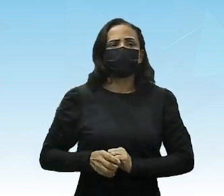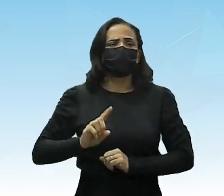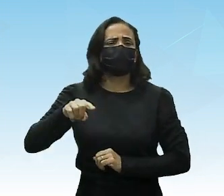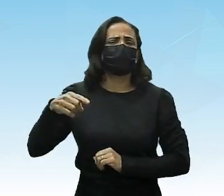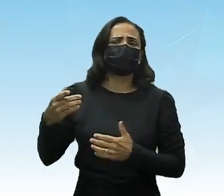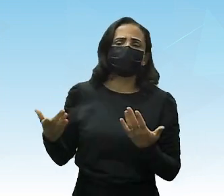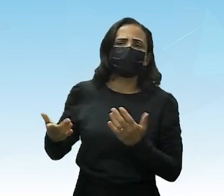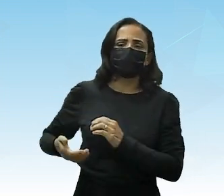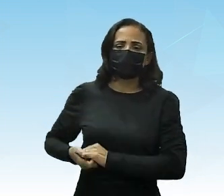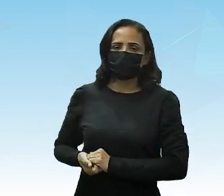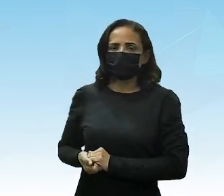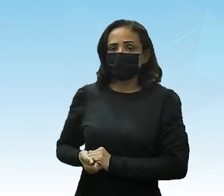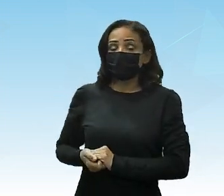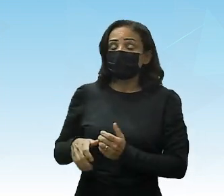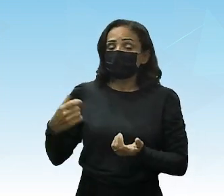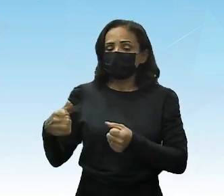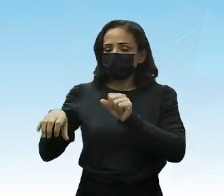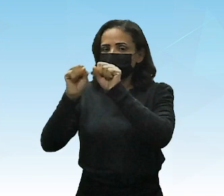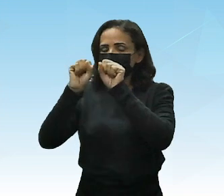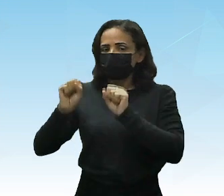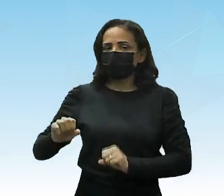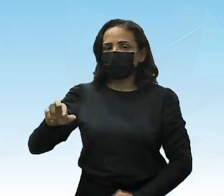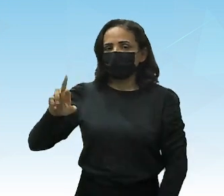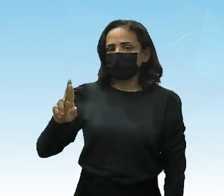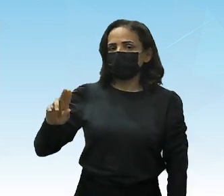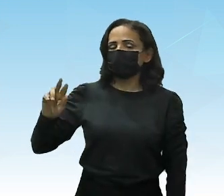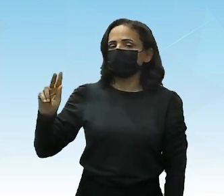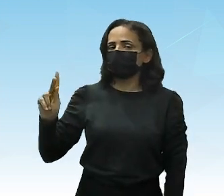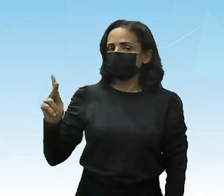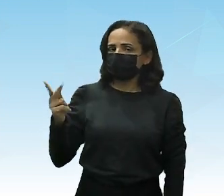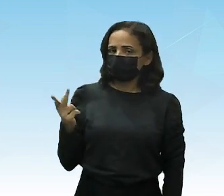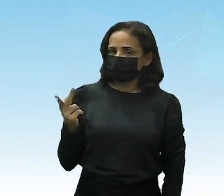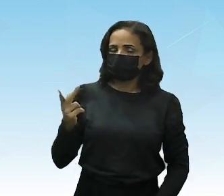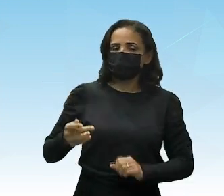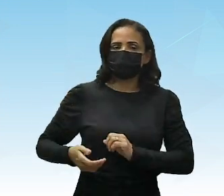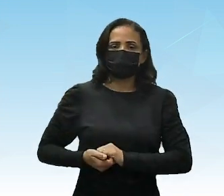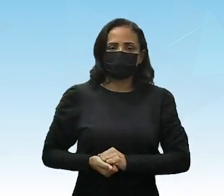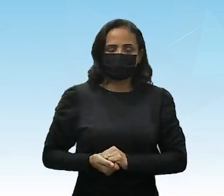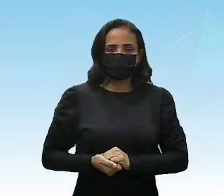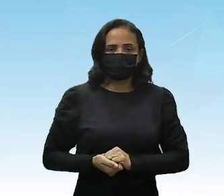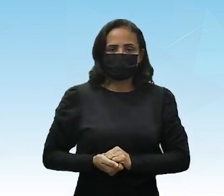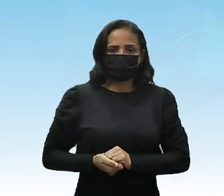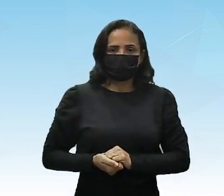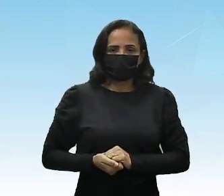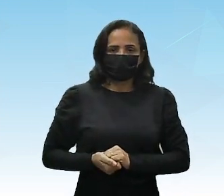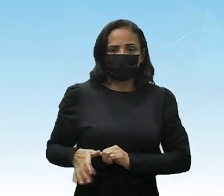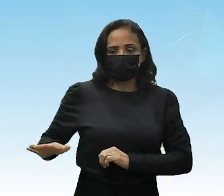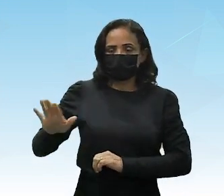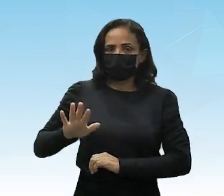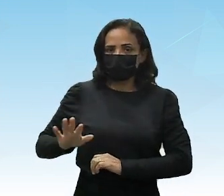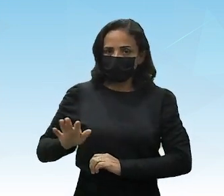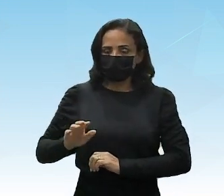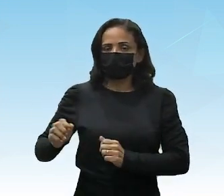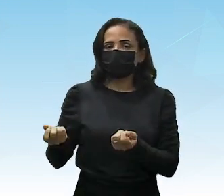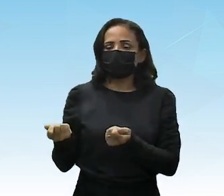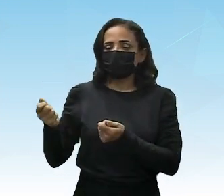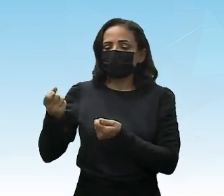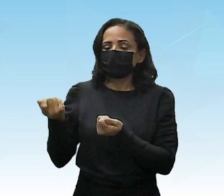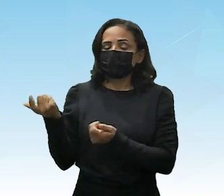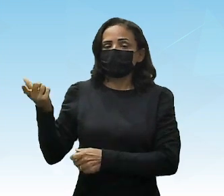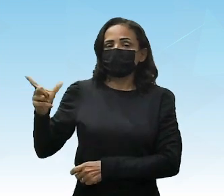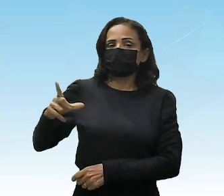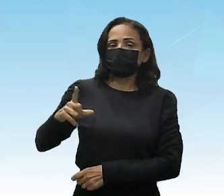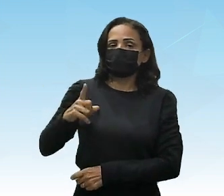sistema, eu tenho um sistema RH. E o danado do sistema RH é um sistema que vai classificar o sangue em 2